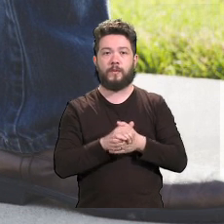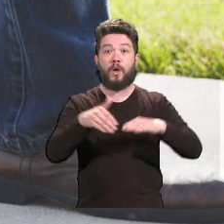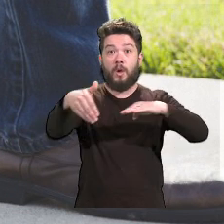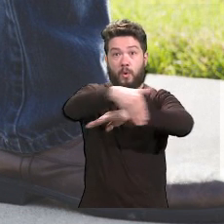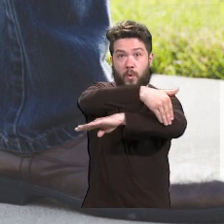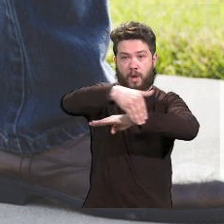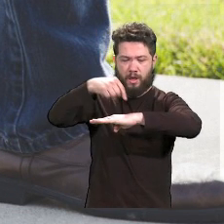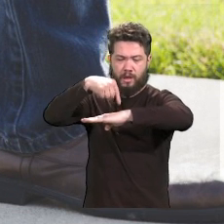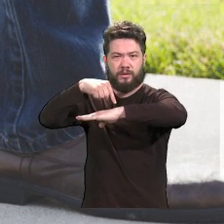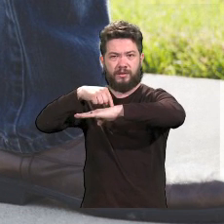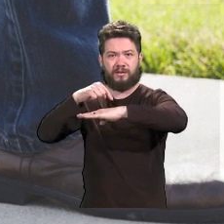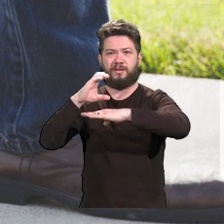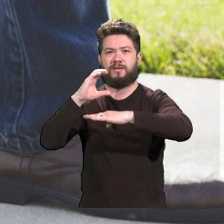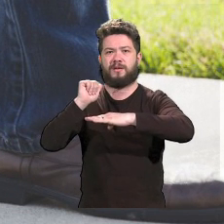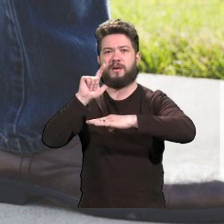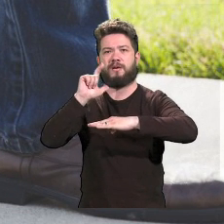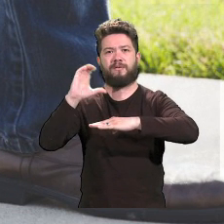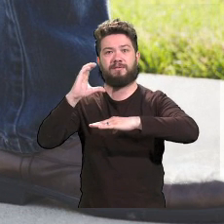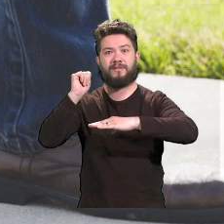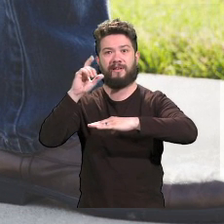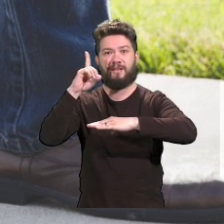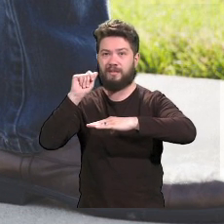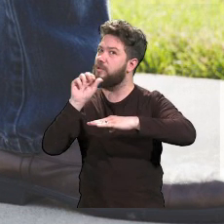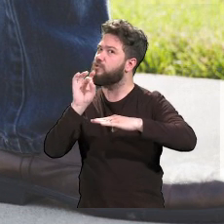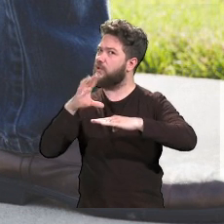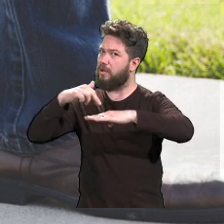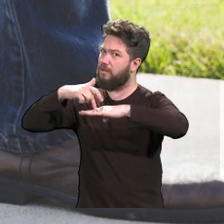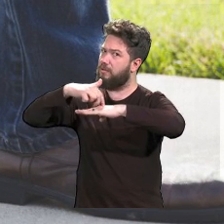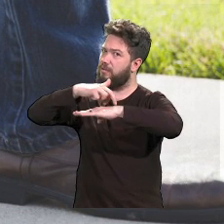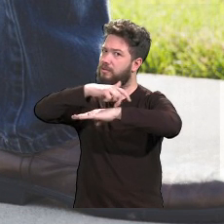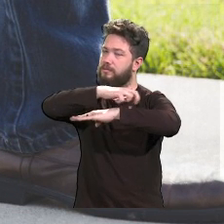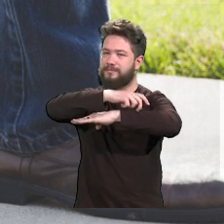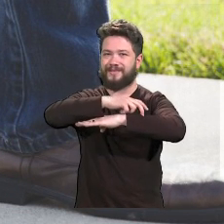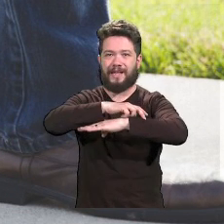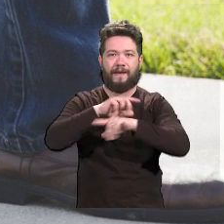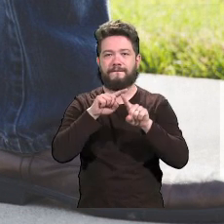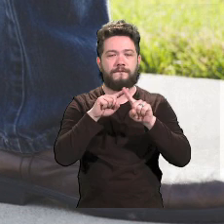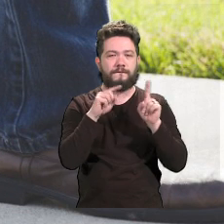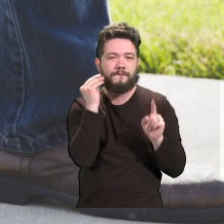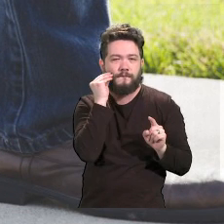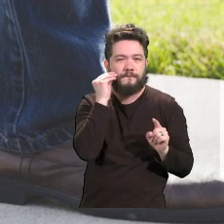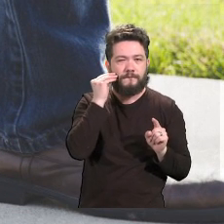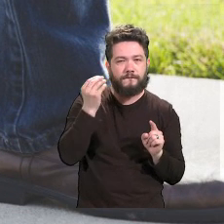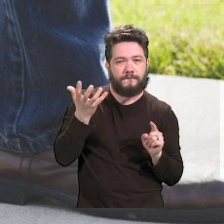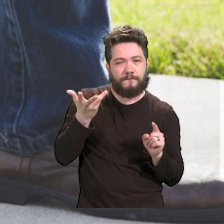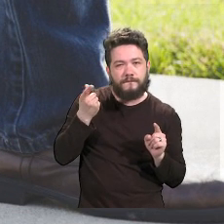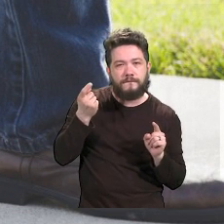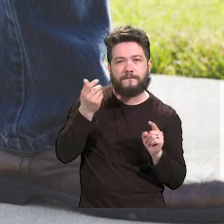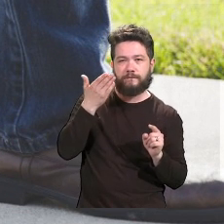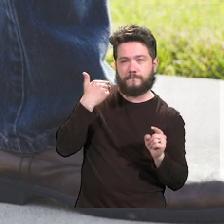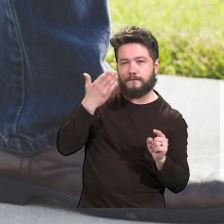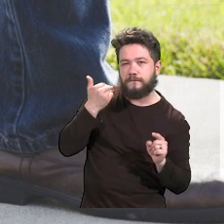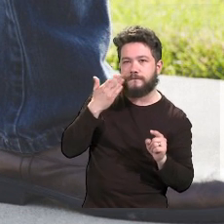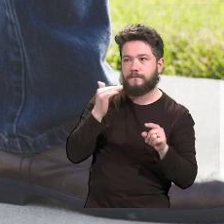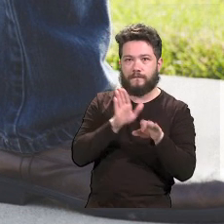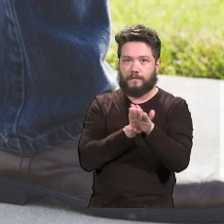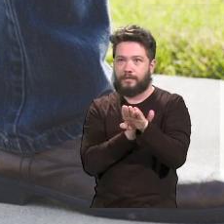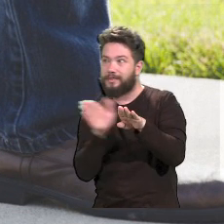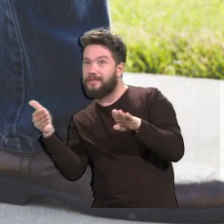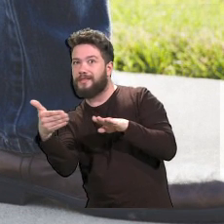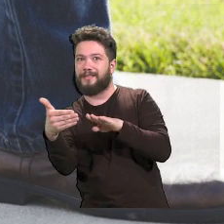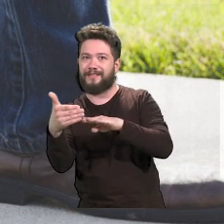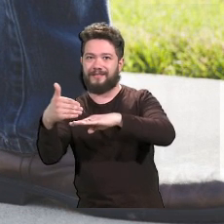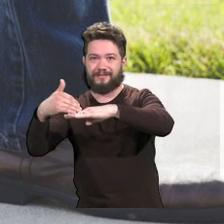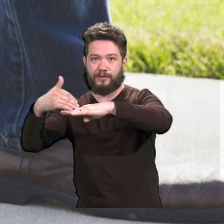Calçadas são para pedestres, ok? Ainda que seja muito tentador driblar o trânsito, cortando o